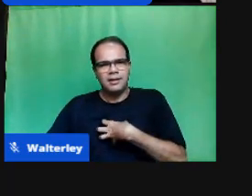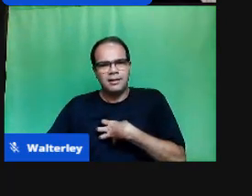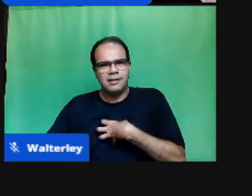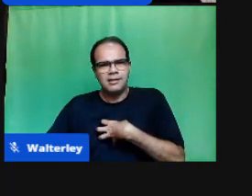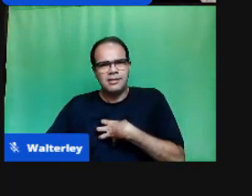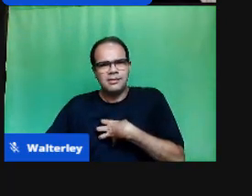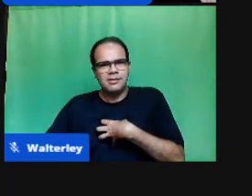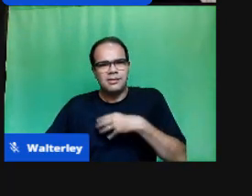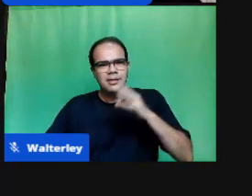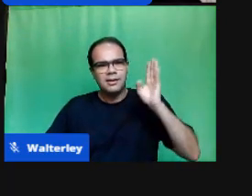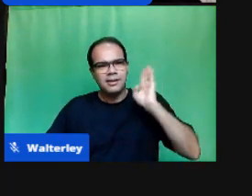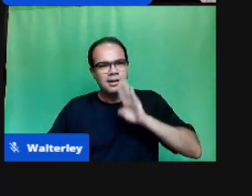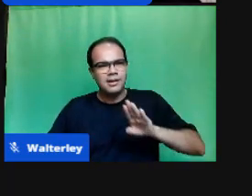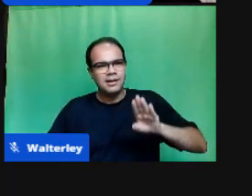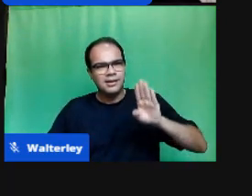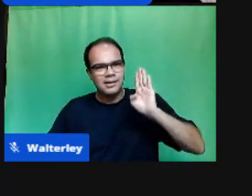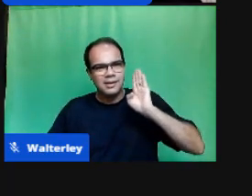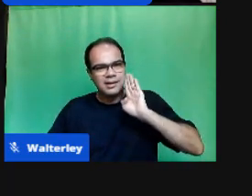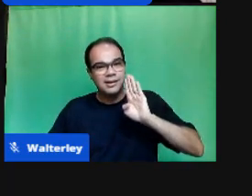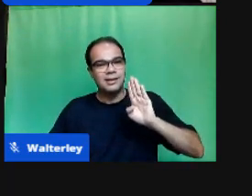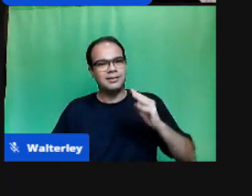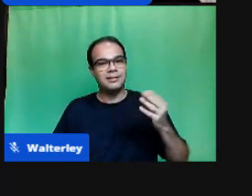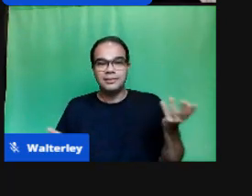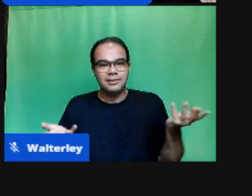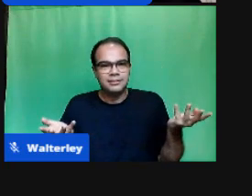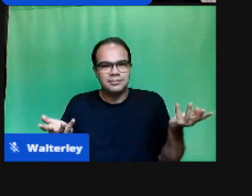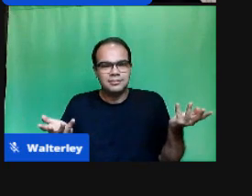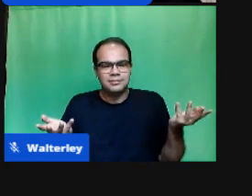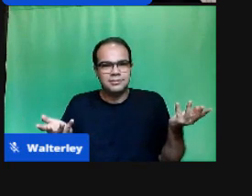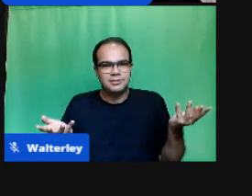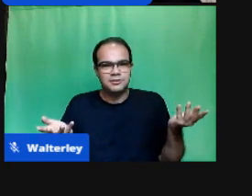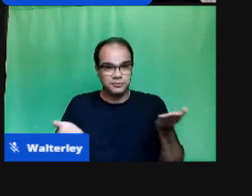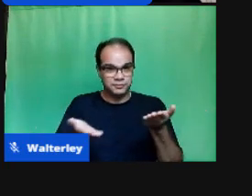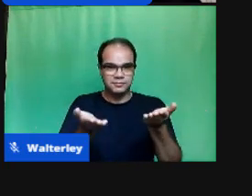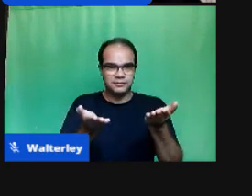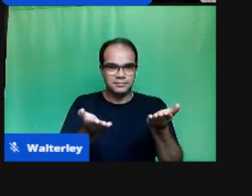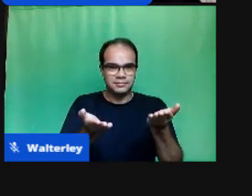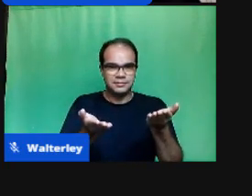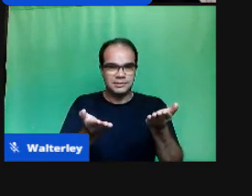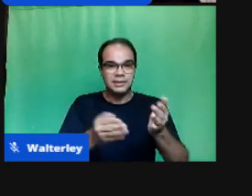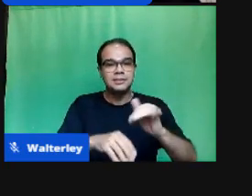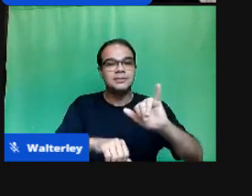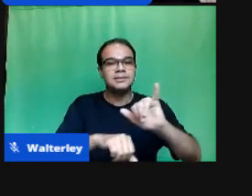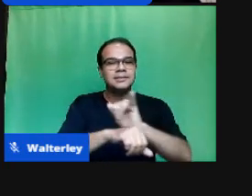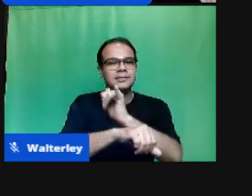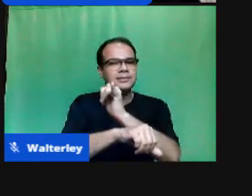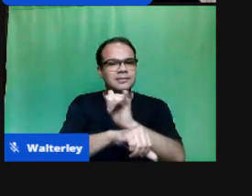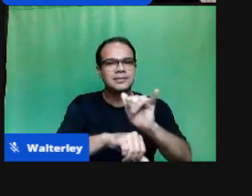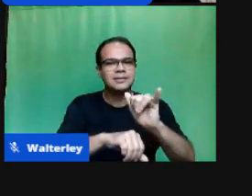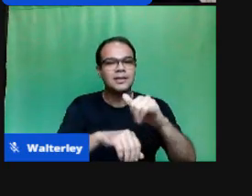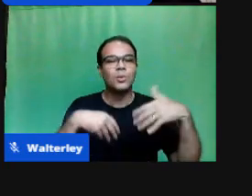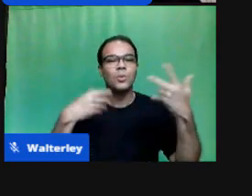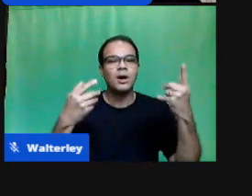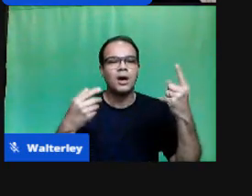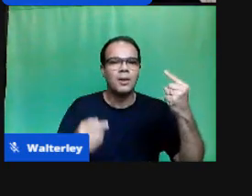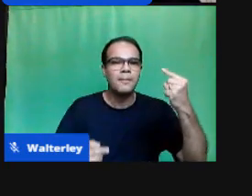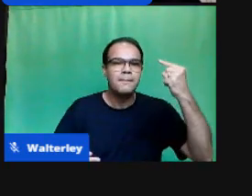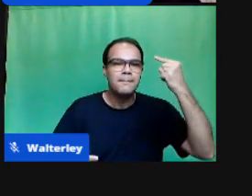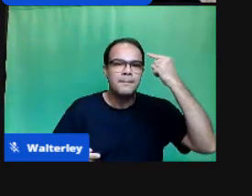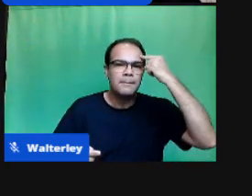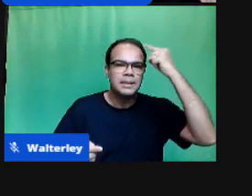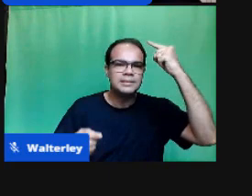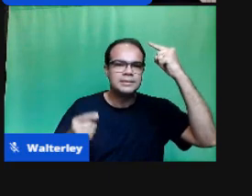A prática, professores, é essa, é usar a nossa criatividade, usar